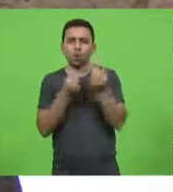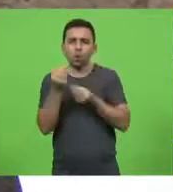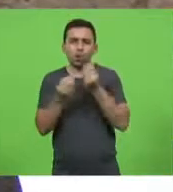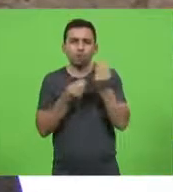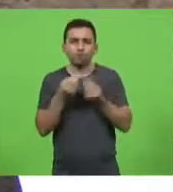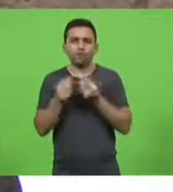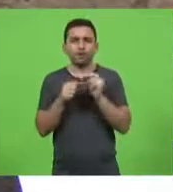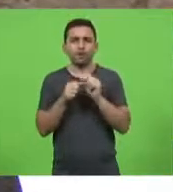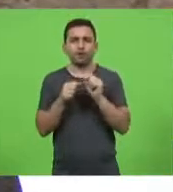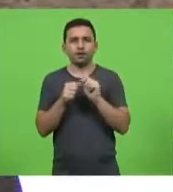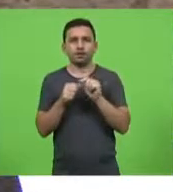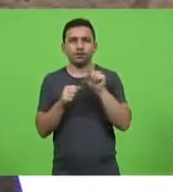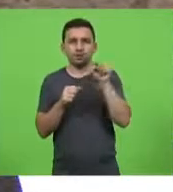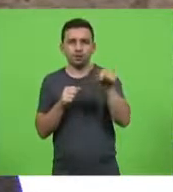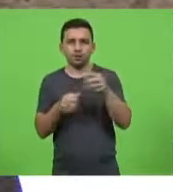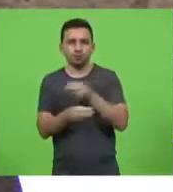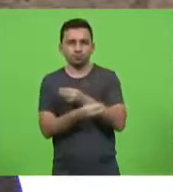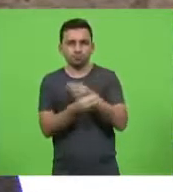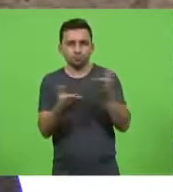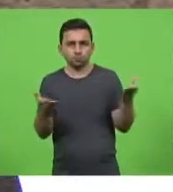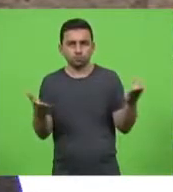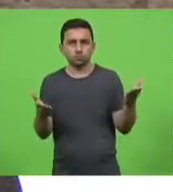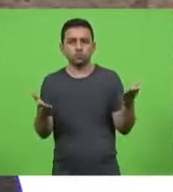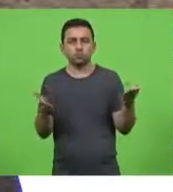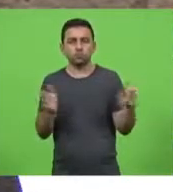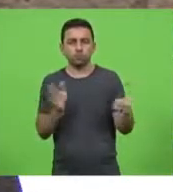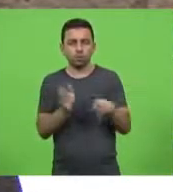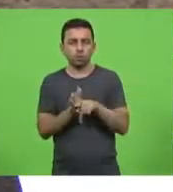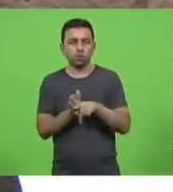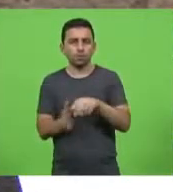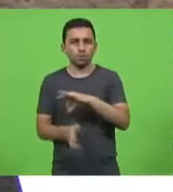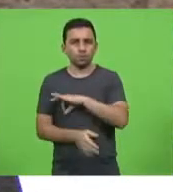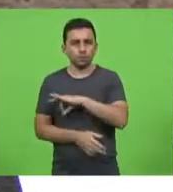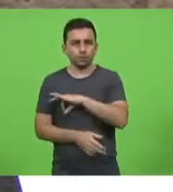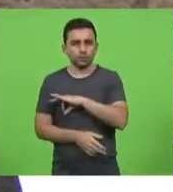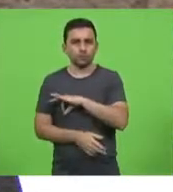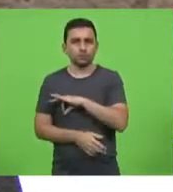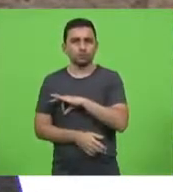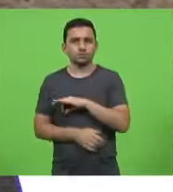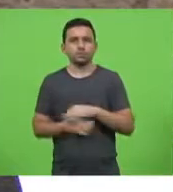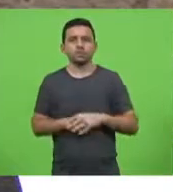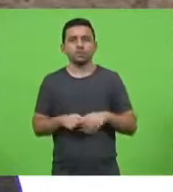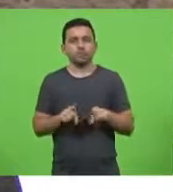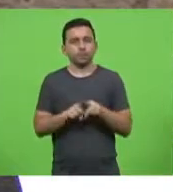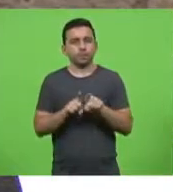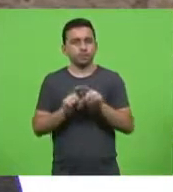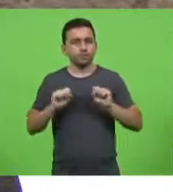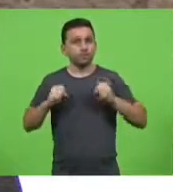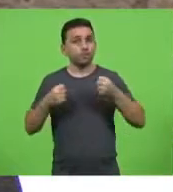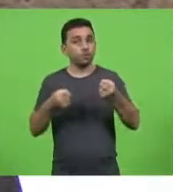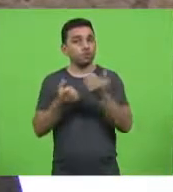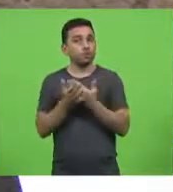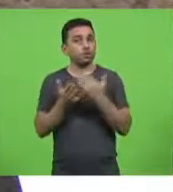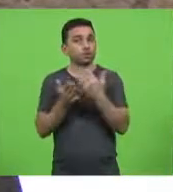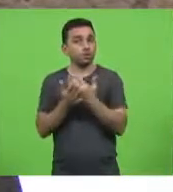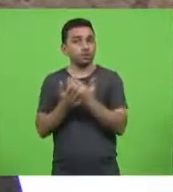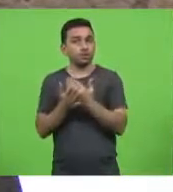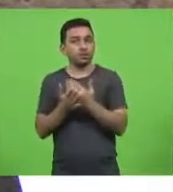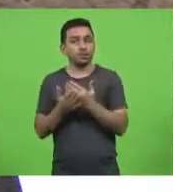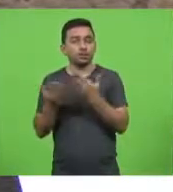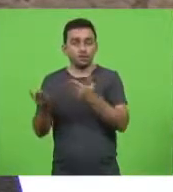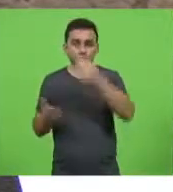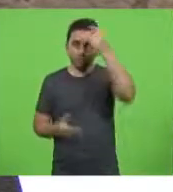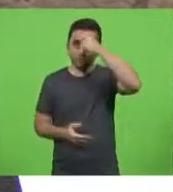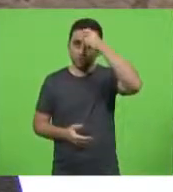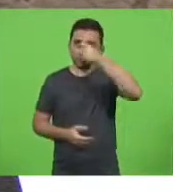feita a distribuição do efetivo da Polícia Militar. Quero aproveitar também para reforçar que o nosso colega Maurício Scudillac